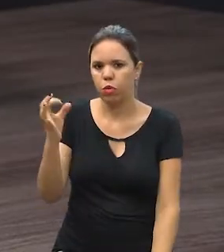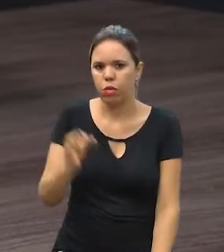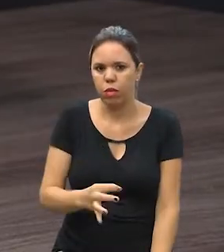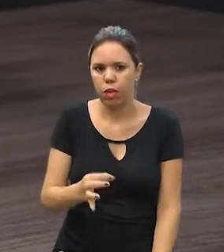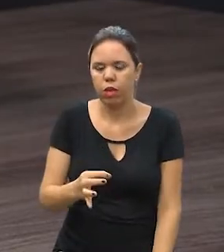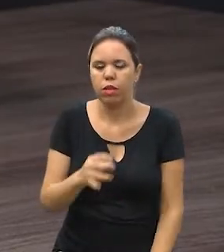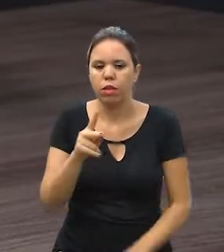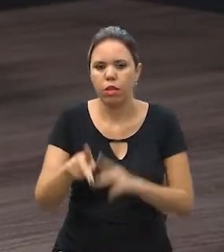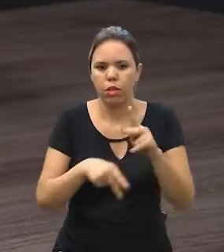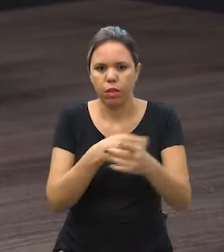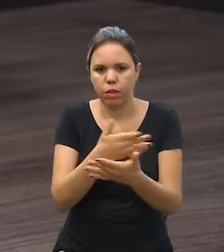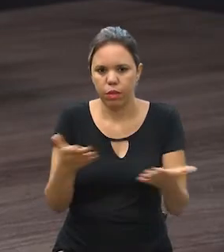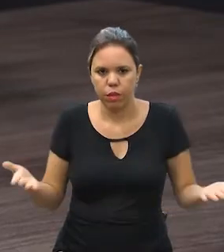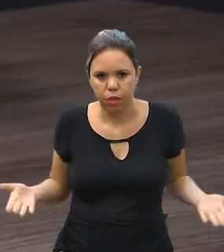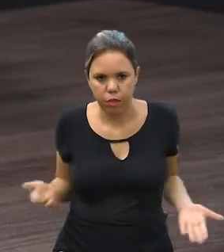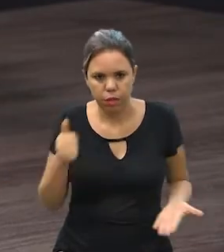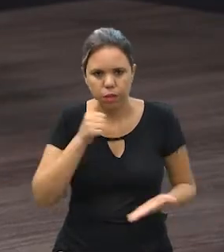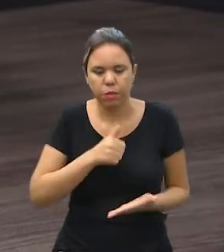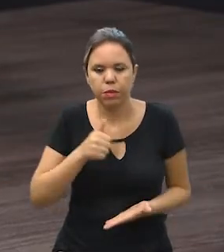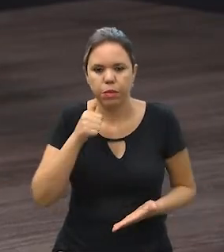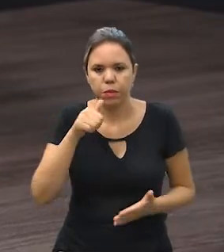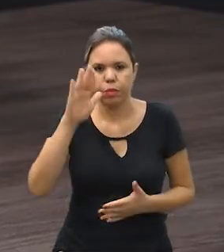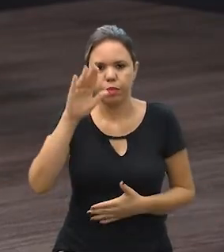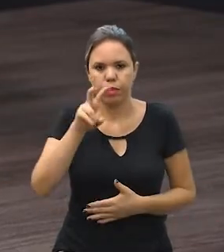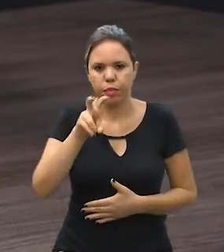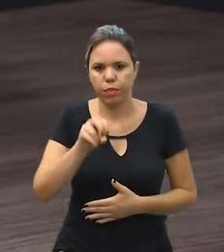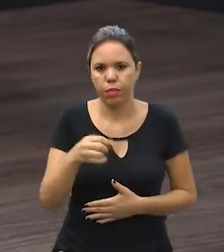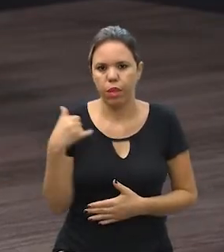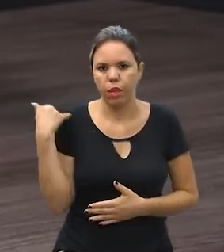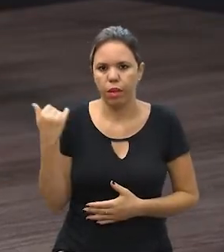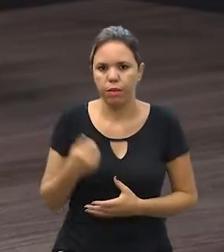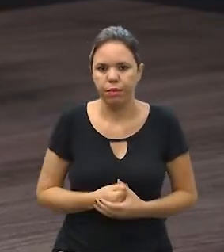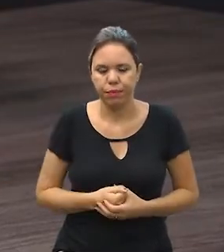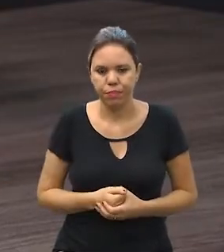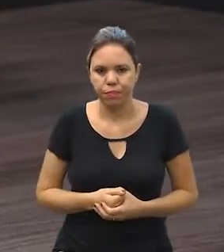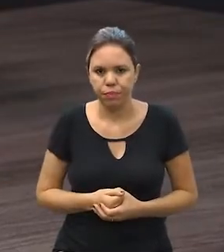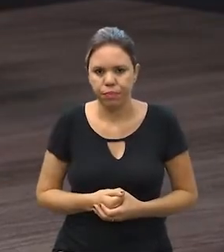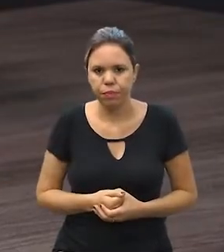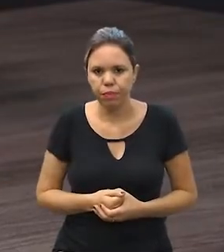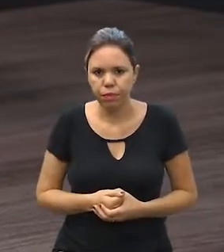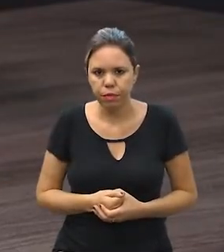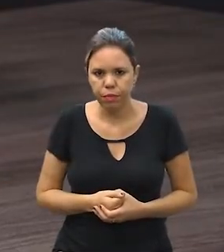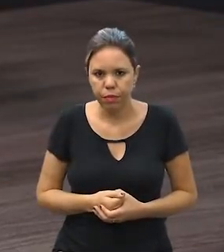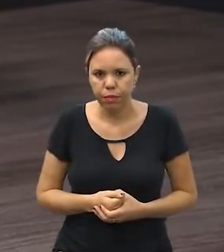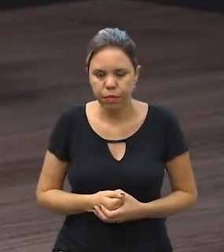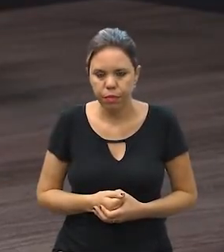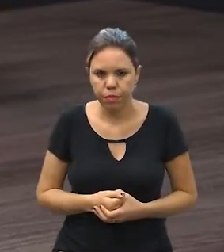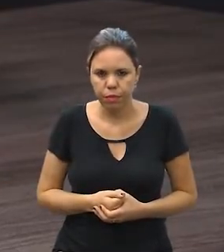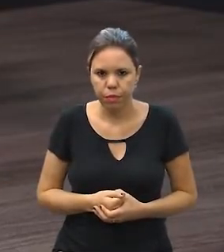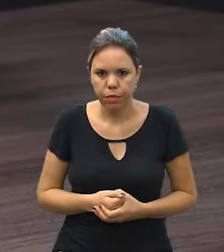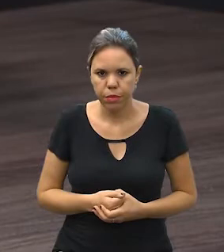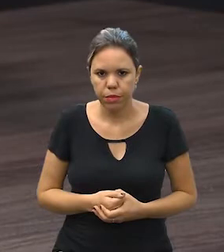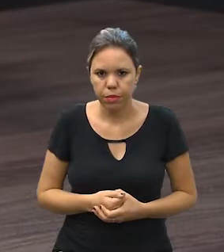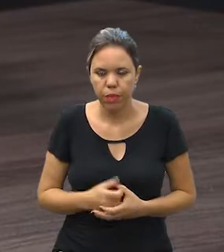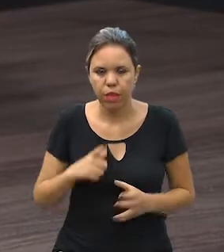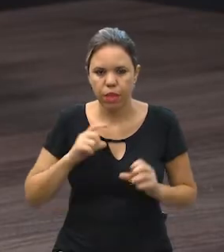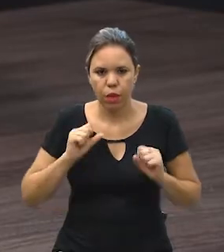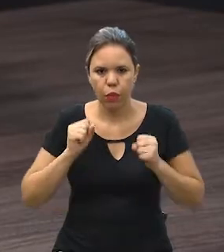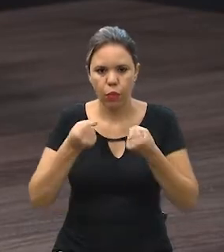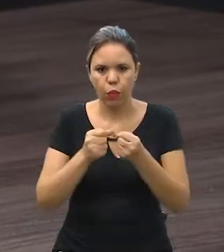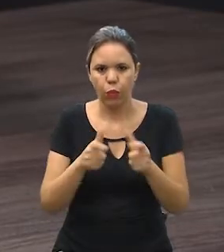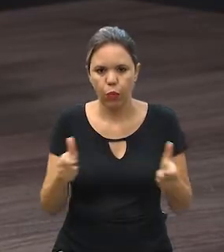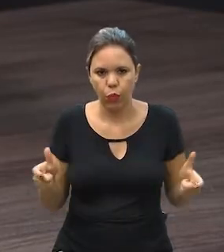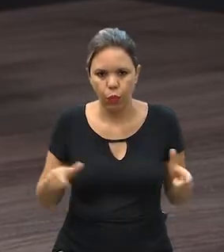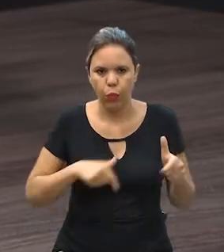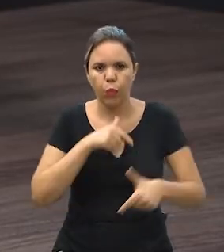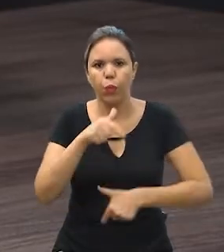54% da população, as mulheres com mais de 50 anos, levando em consideração que são uma força